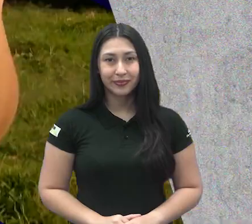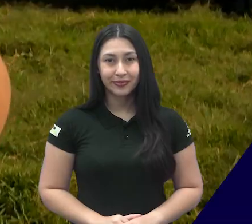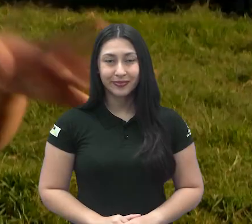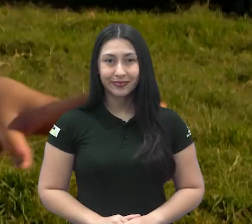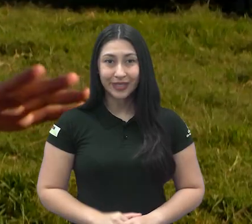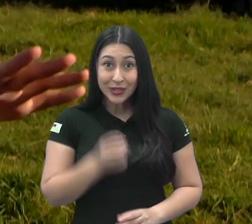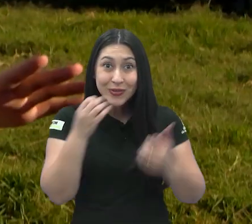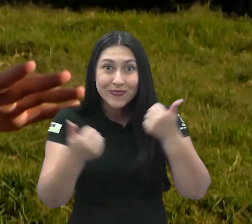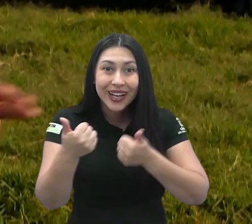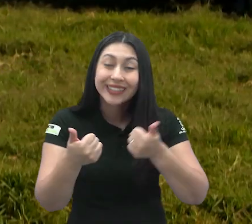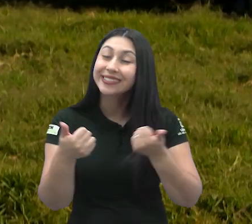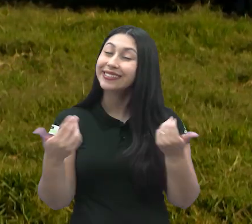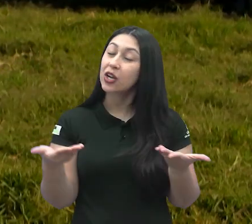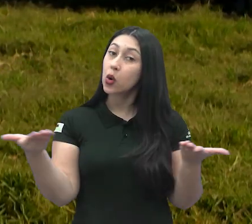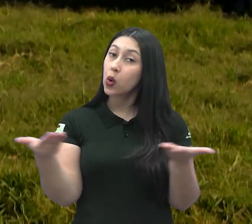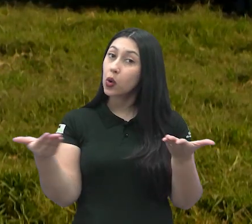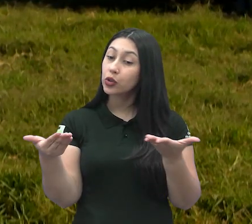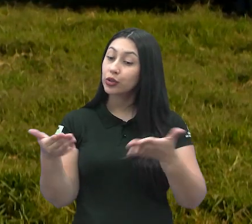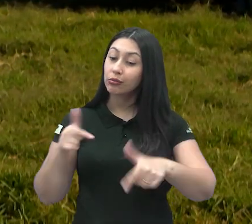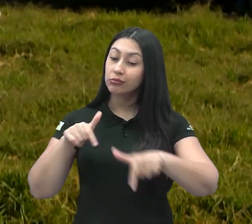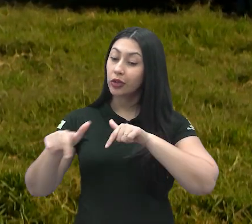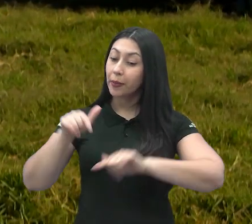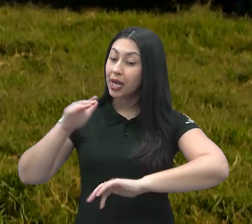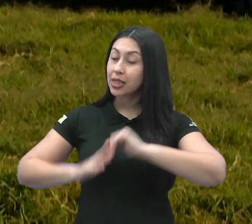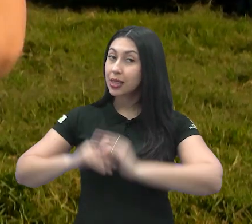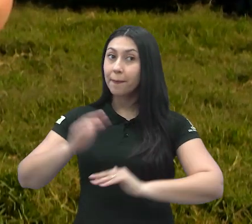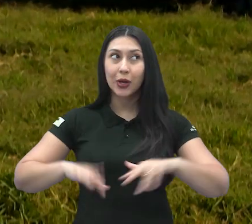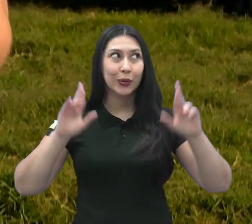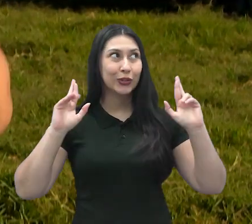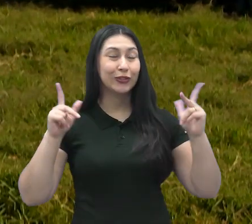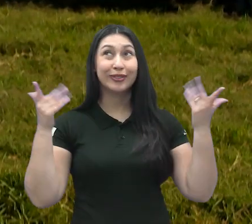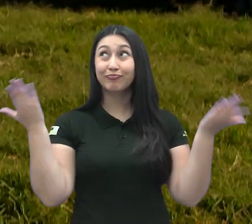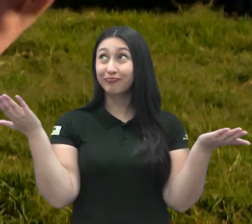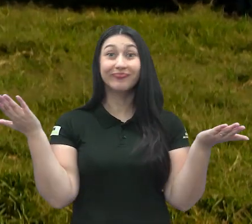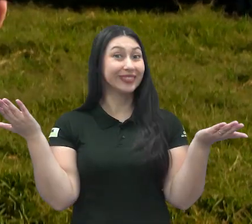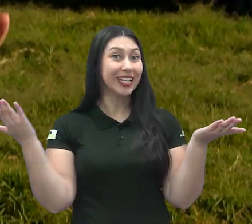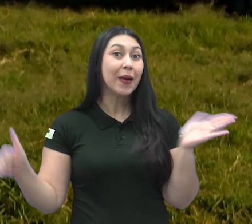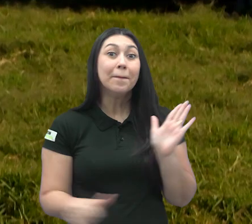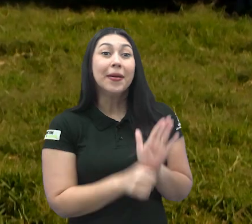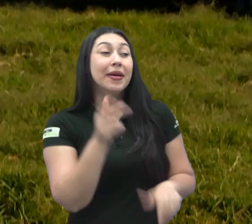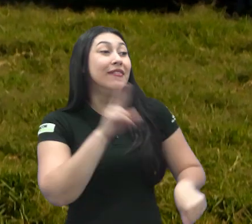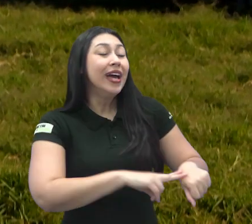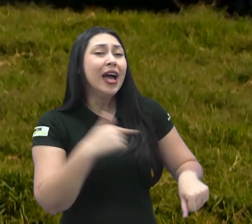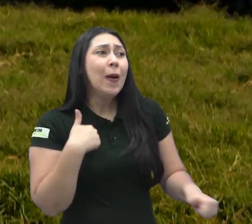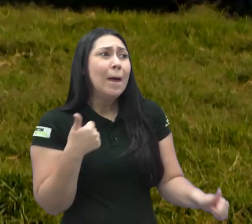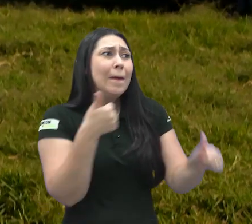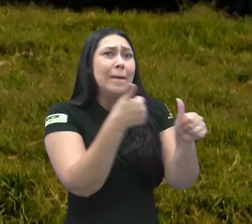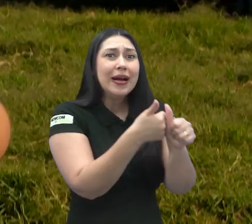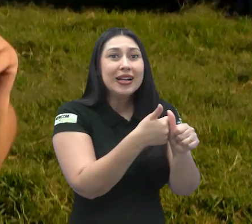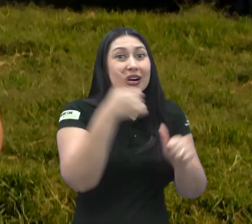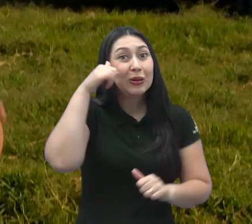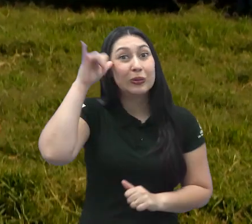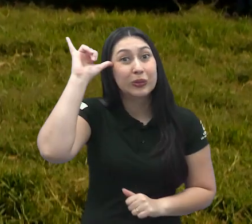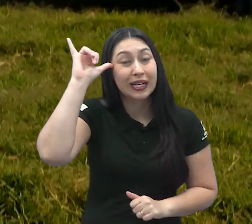Tudo bem? Bom, hoje o mercado na prática, como você pode ver, tá bem diferente, né? Acho que é a primeira vez que eu chego tão perto assim